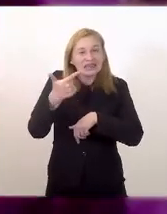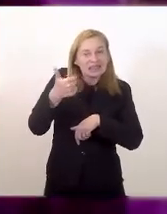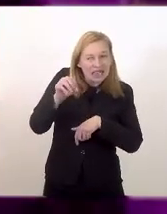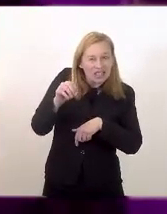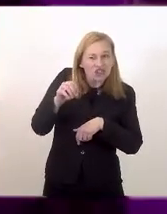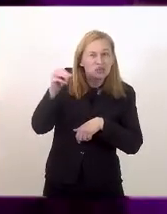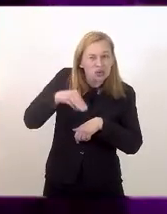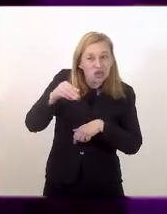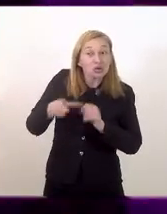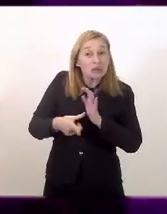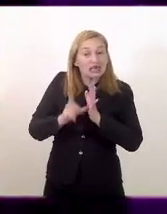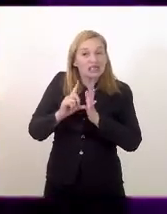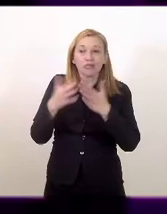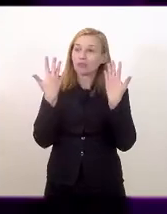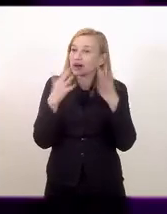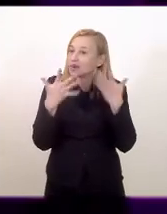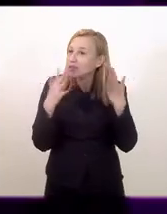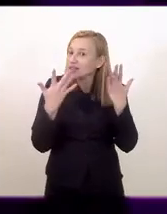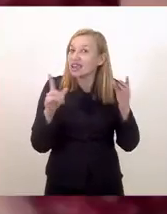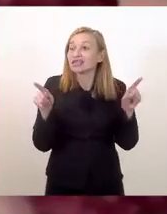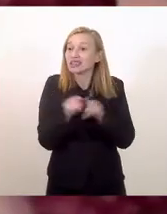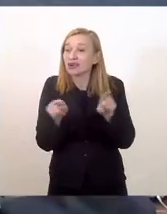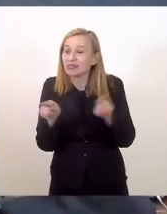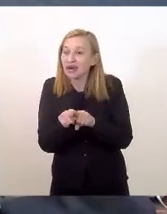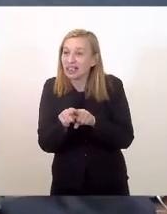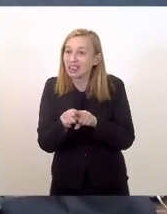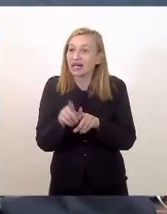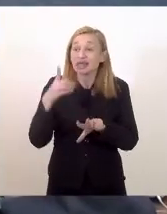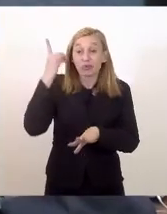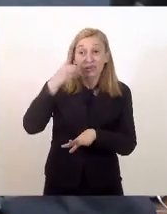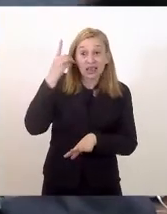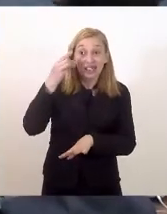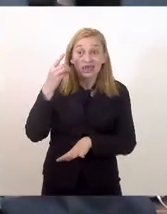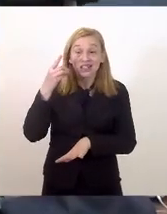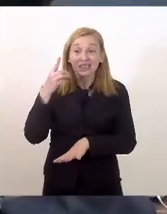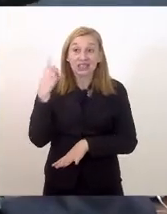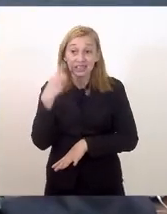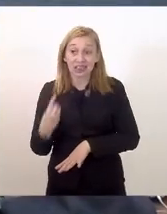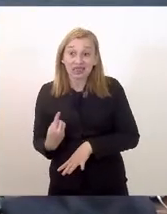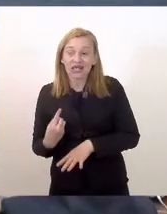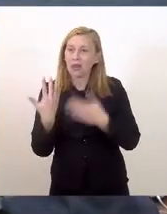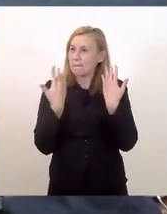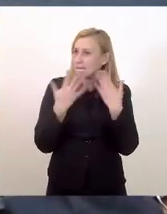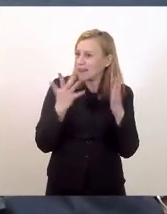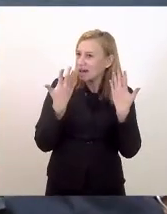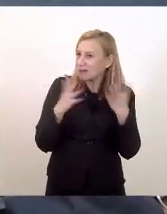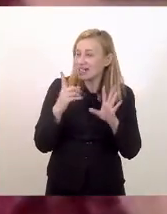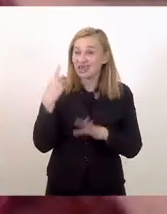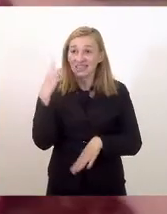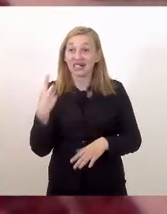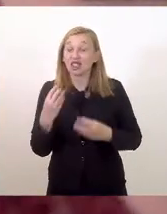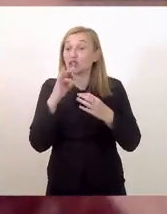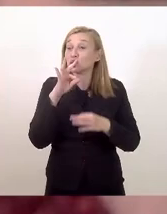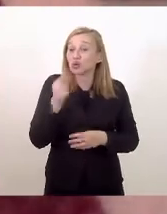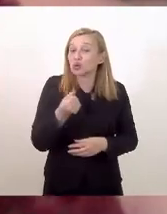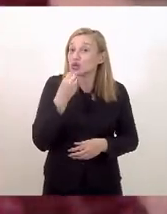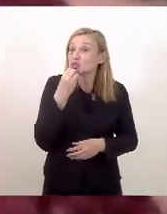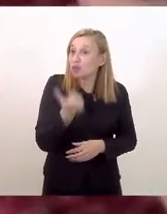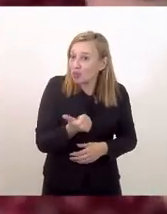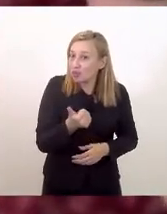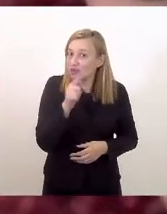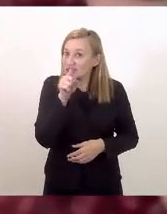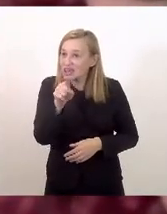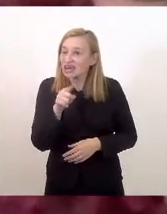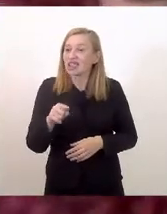minutinhos antes. Parabenizar aí também a deputada Dani Monteiro. Parabéns, Dani. Tudo de bom para ti.